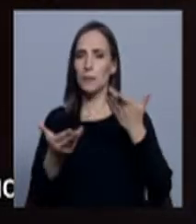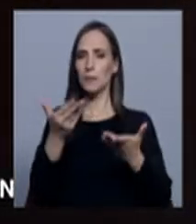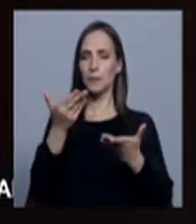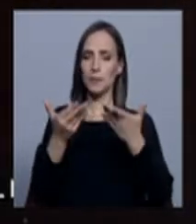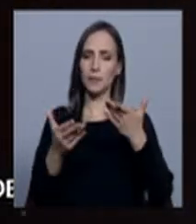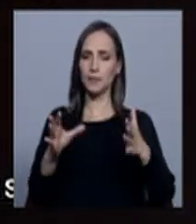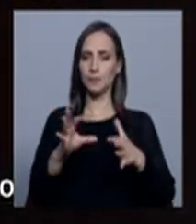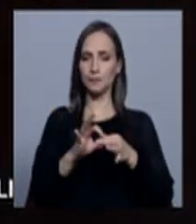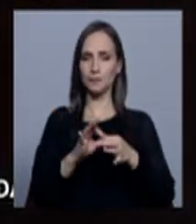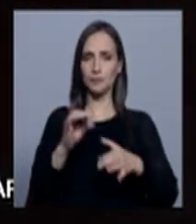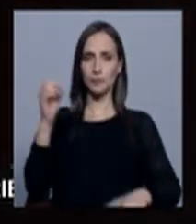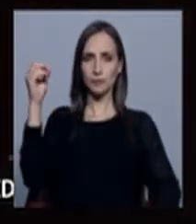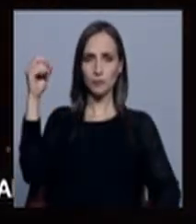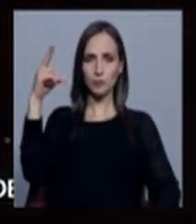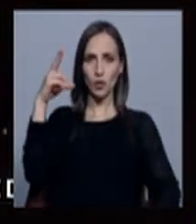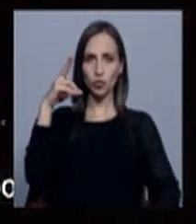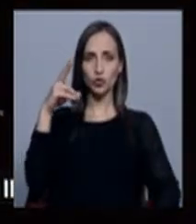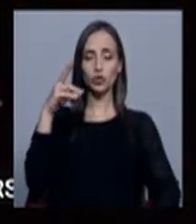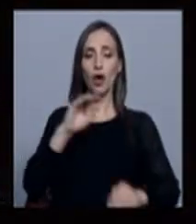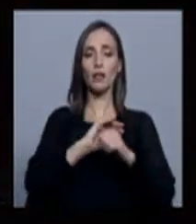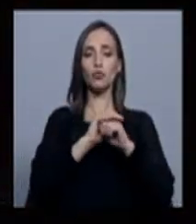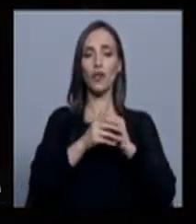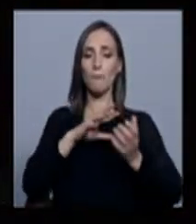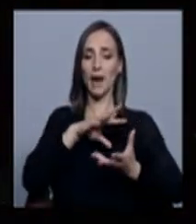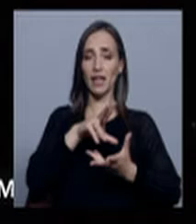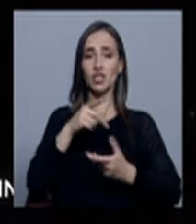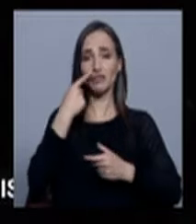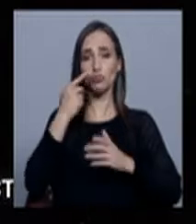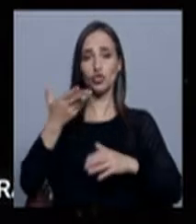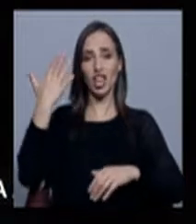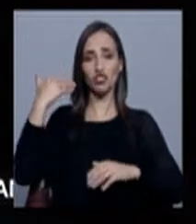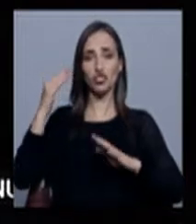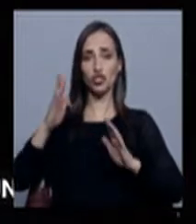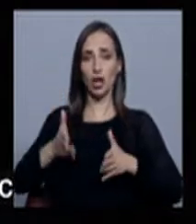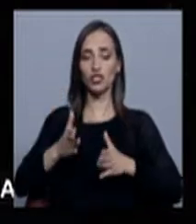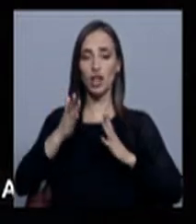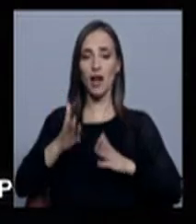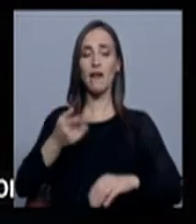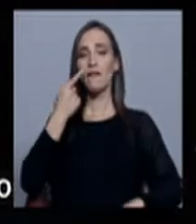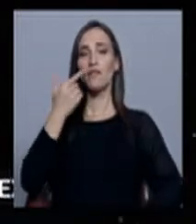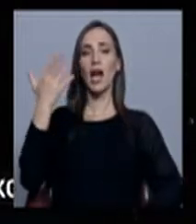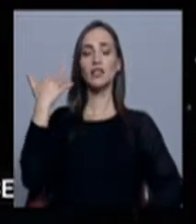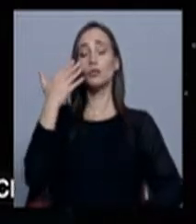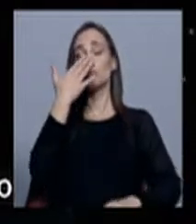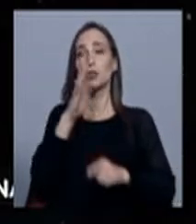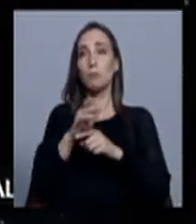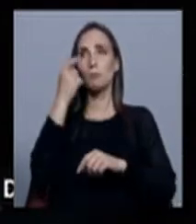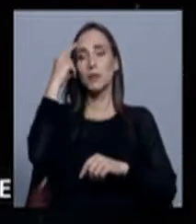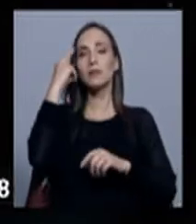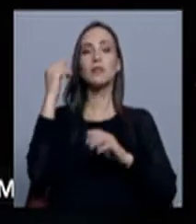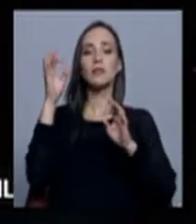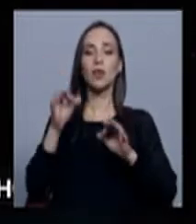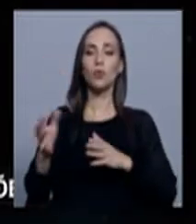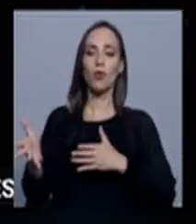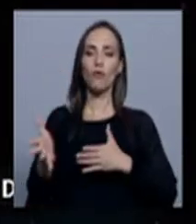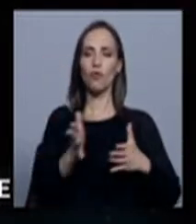entre o Sol e a atmosfera de planetas. Nós já vimos isto noutros sítios. Nós já vimos, por exemplo, ou suspeitamos fortemente, que o vento